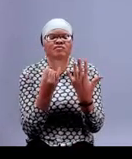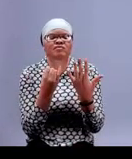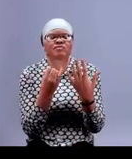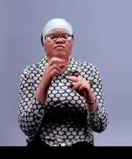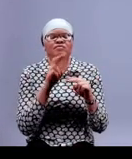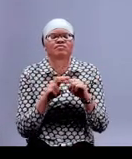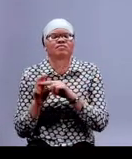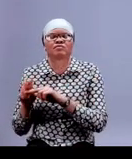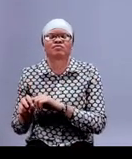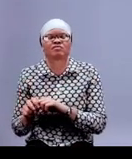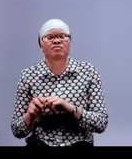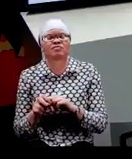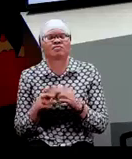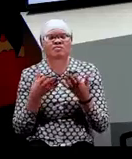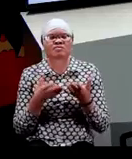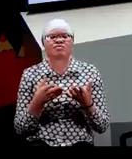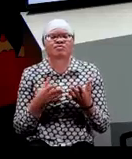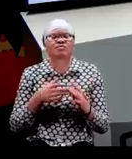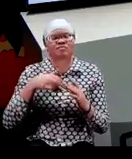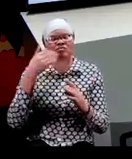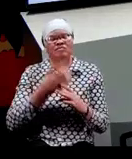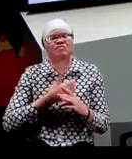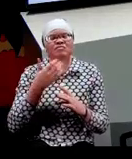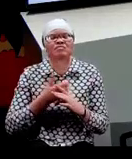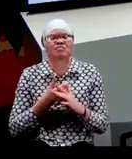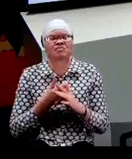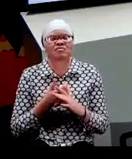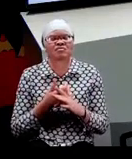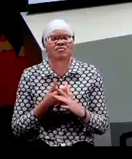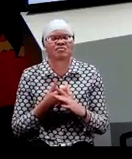1436 carteiras vamos para